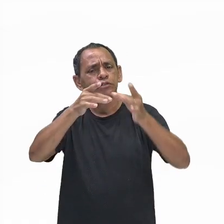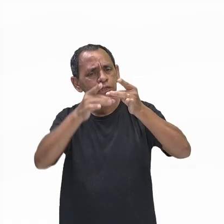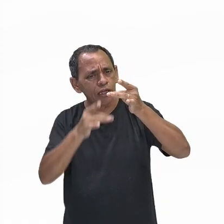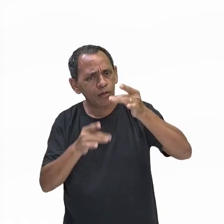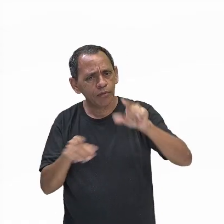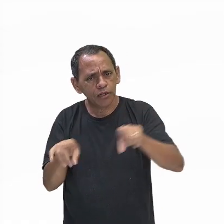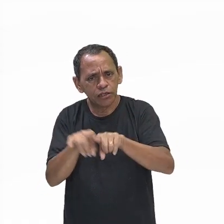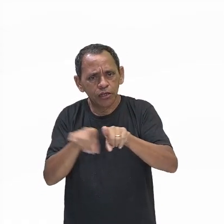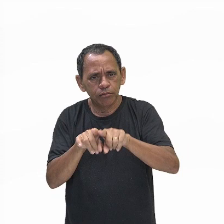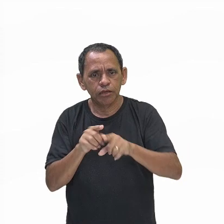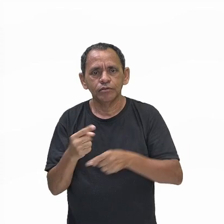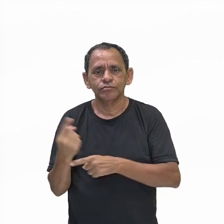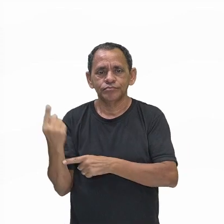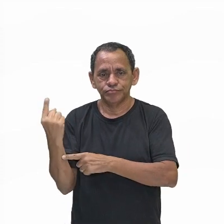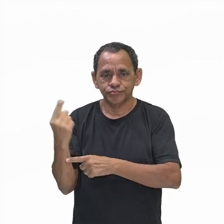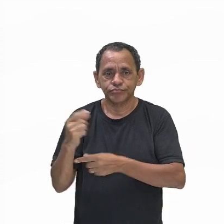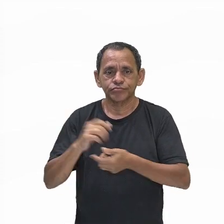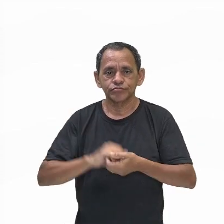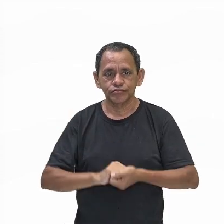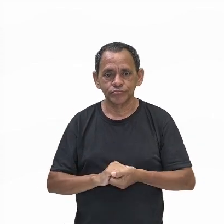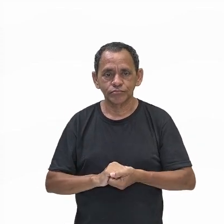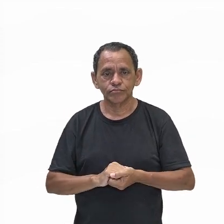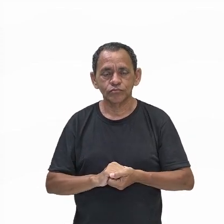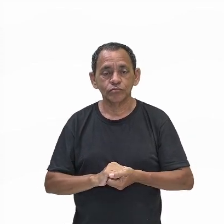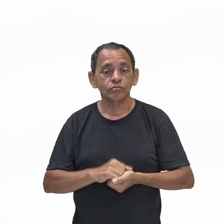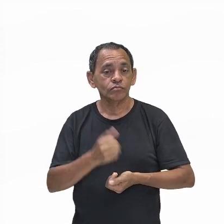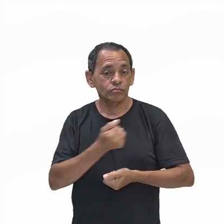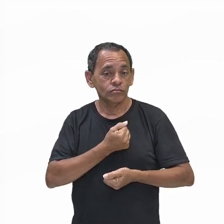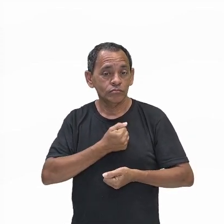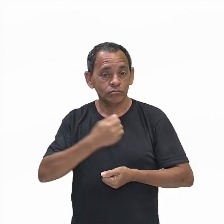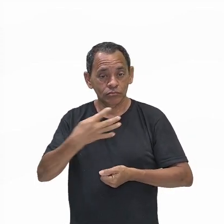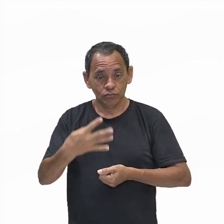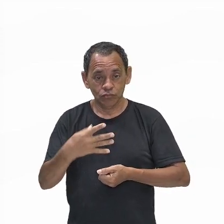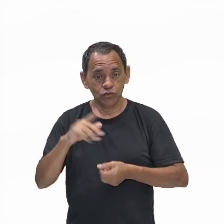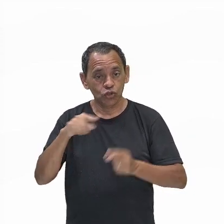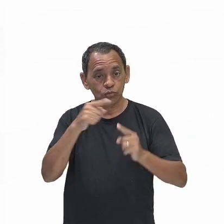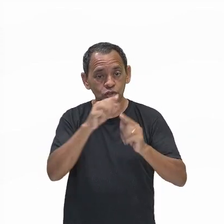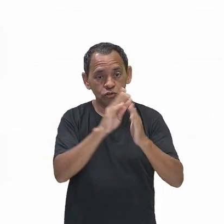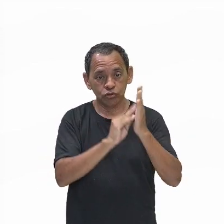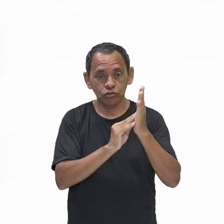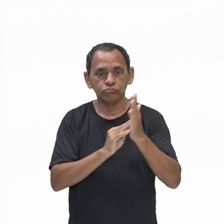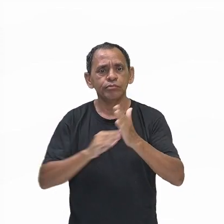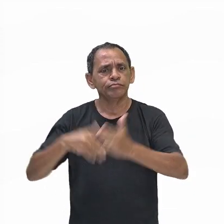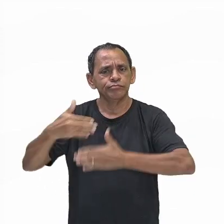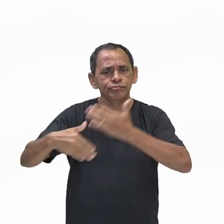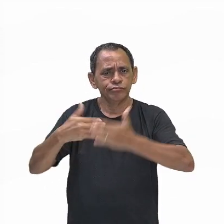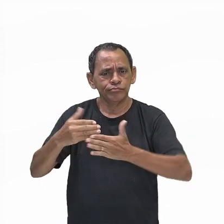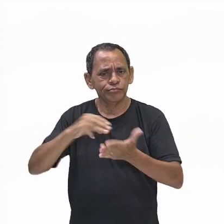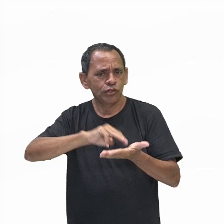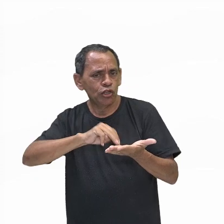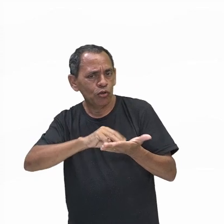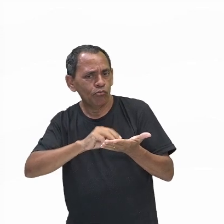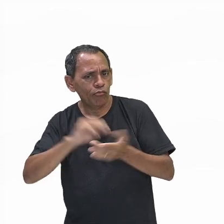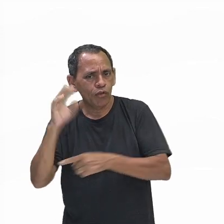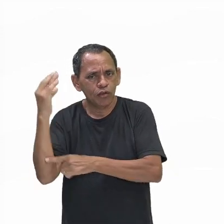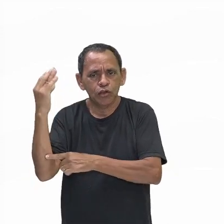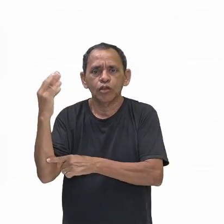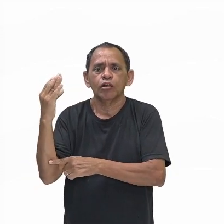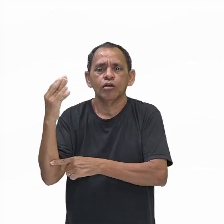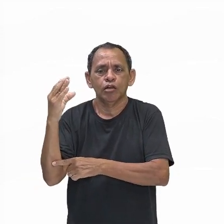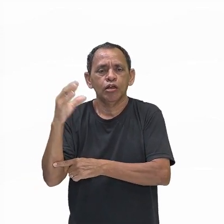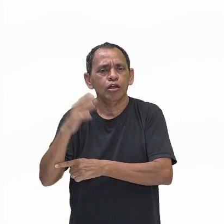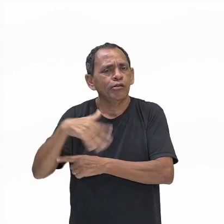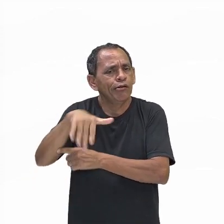isso? Então nós temos aí, aula número 4, o objeto de conhecimento, desenvolvimento do método científico, sobretudo na